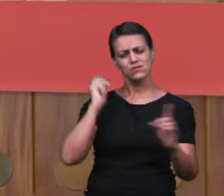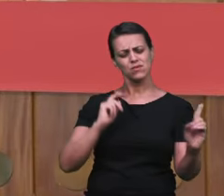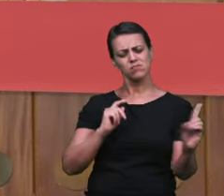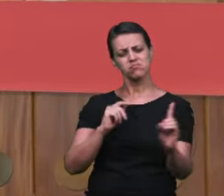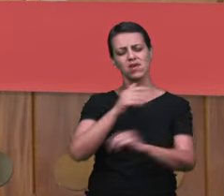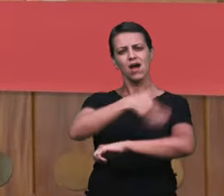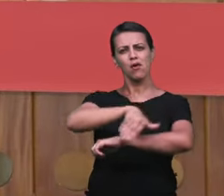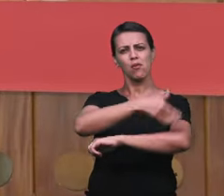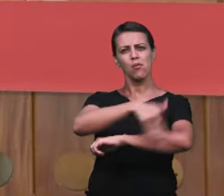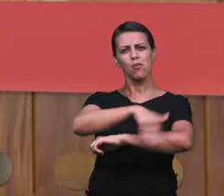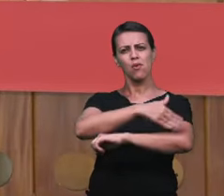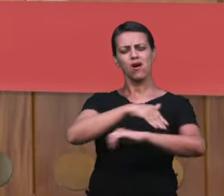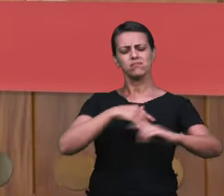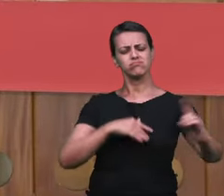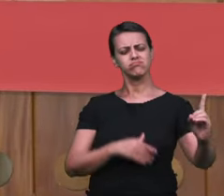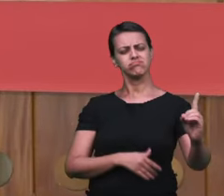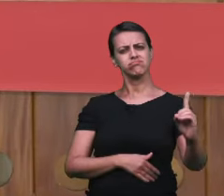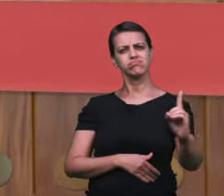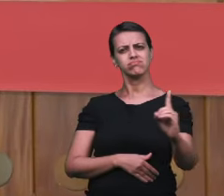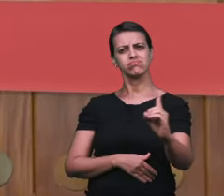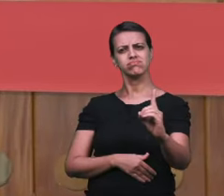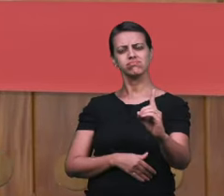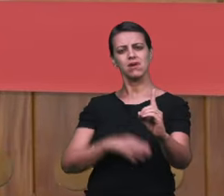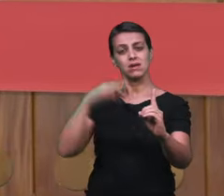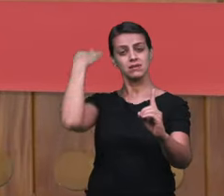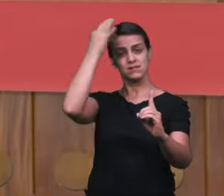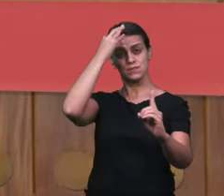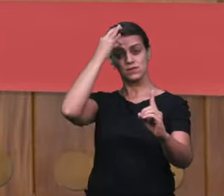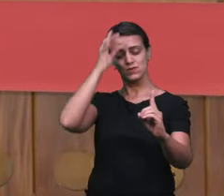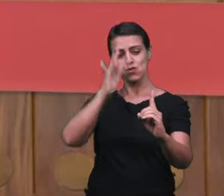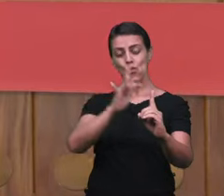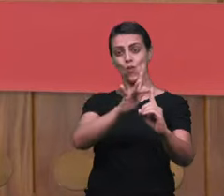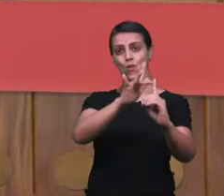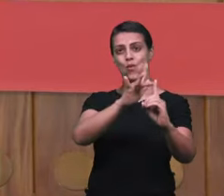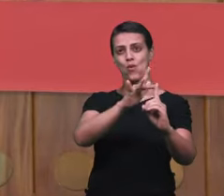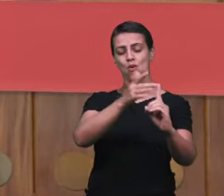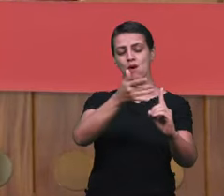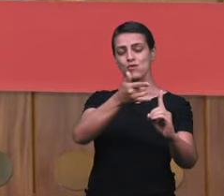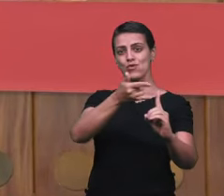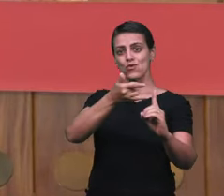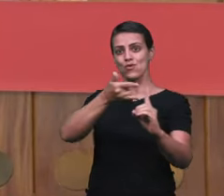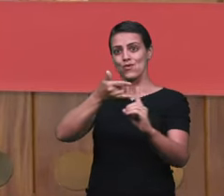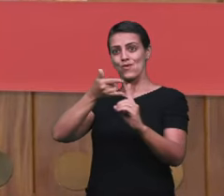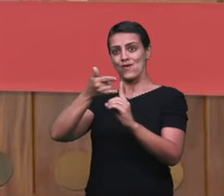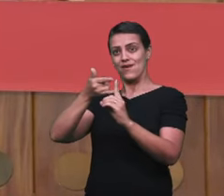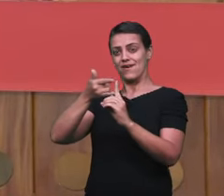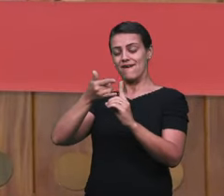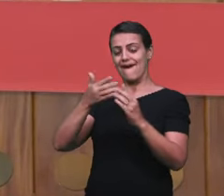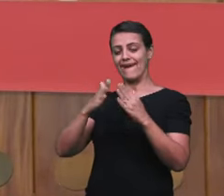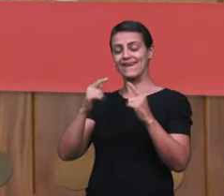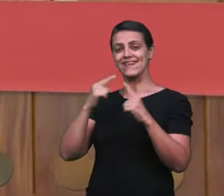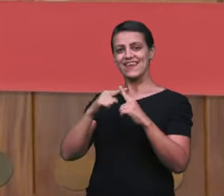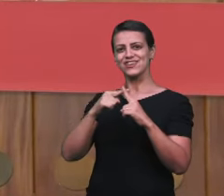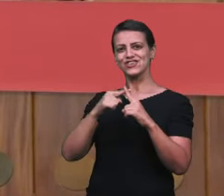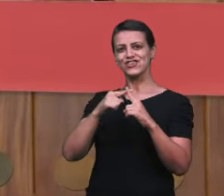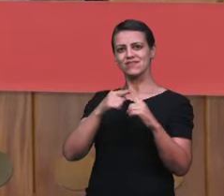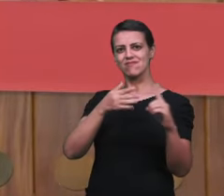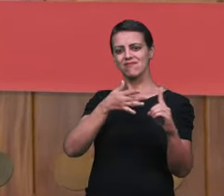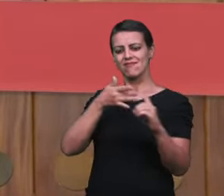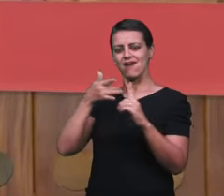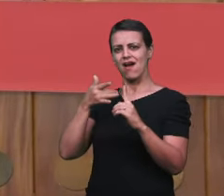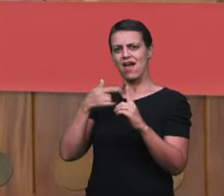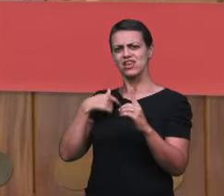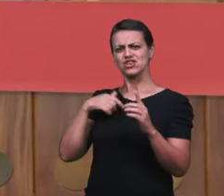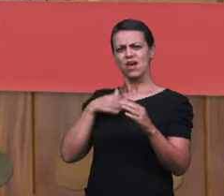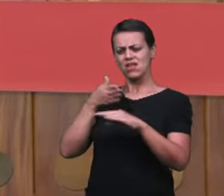da igreja, ele foi tocado pelo Espírito Santo e foi atraído para entrar na igreja, e já chegou na igreja e se ajoelhou